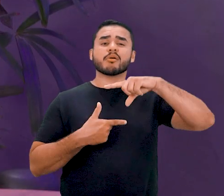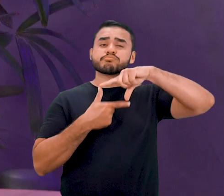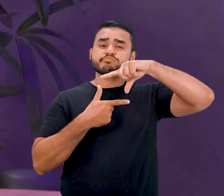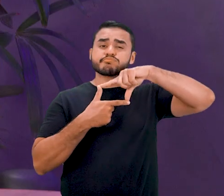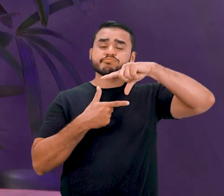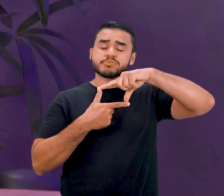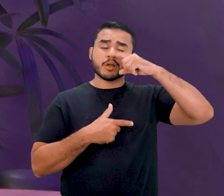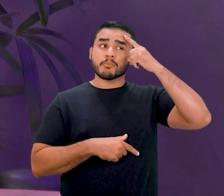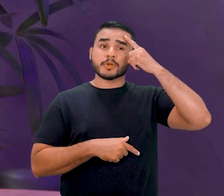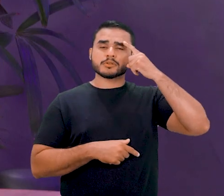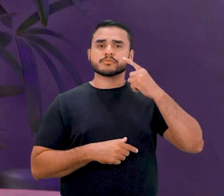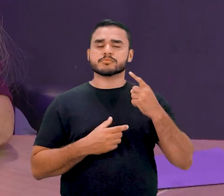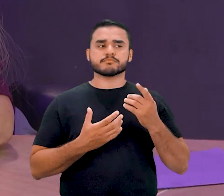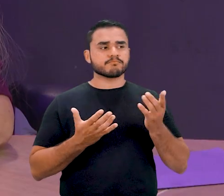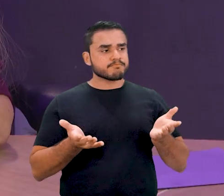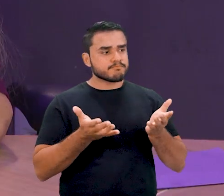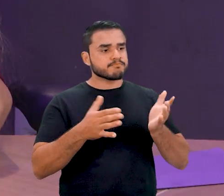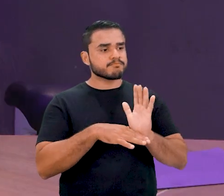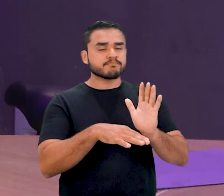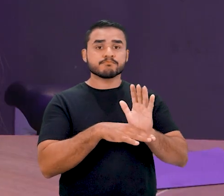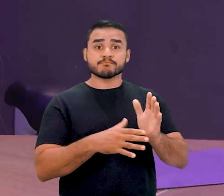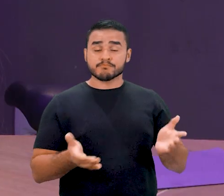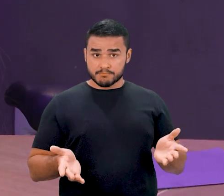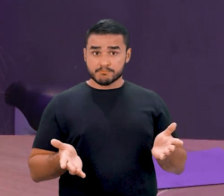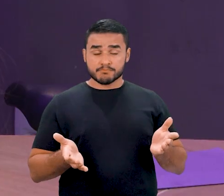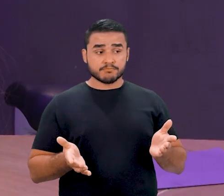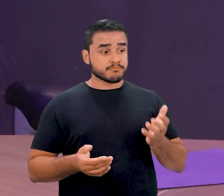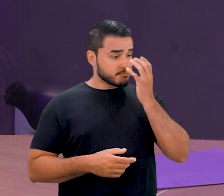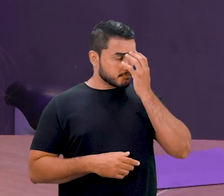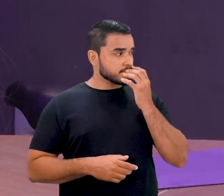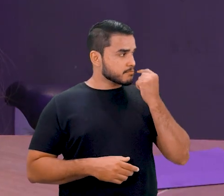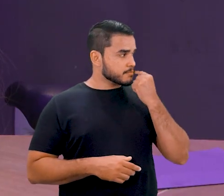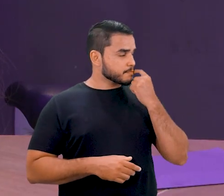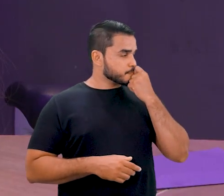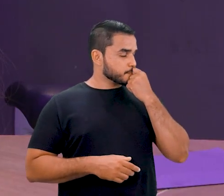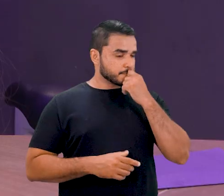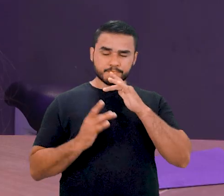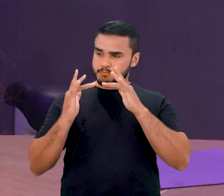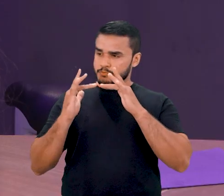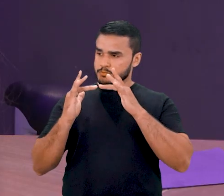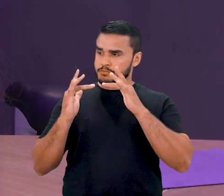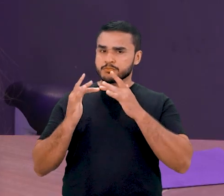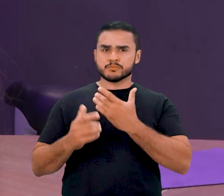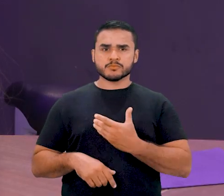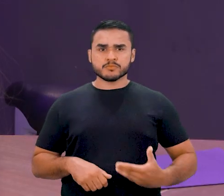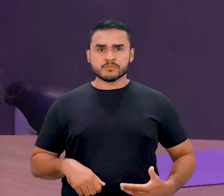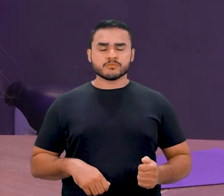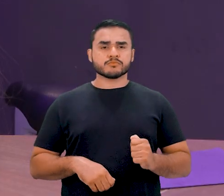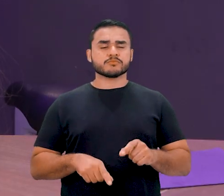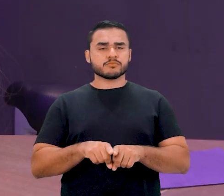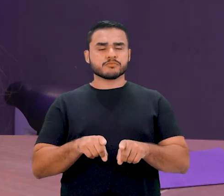Isso. Então, eu acho que é bem por aí, sabe? Esse contato direto que vocês estão tendo com o governo, com o estado, com o